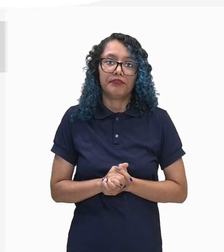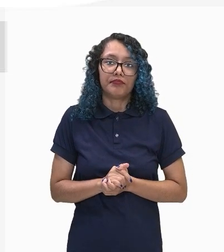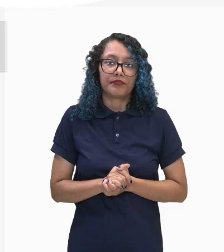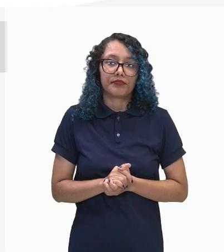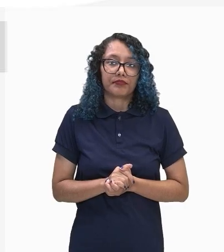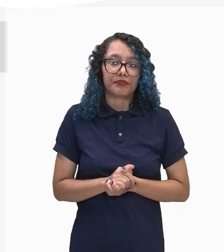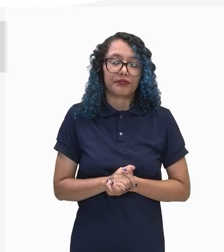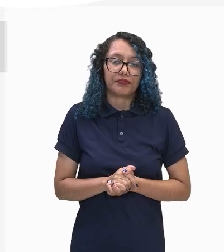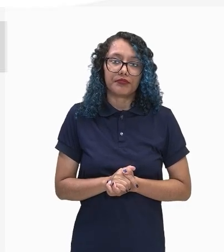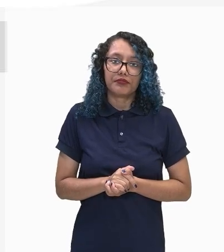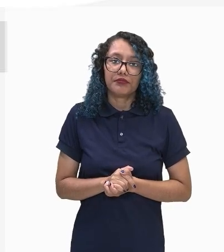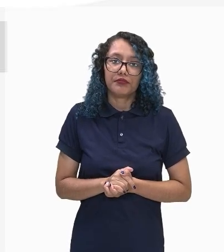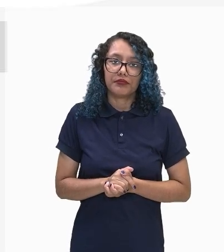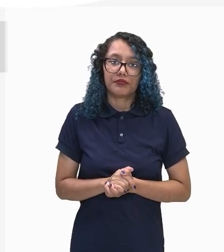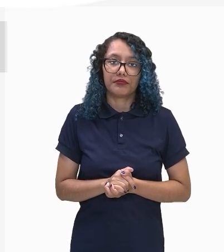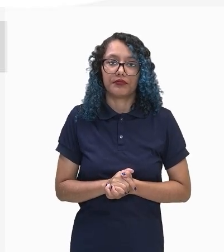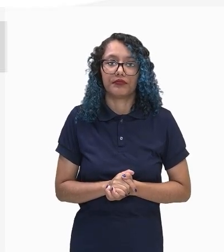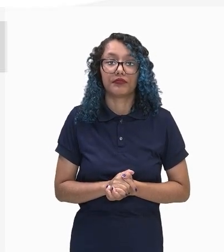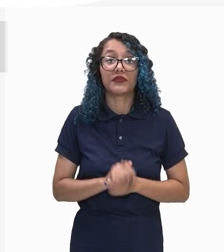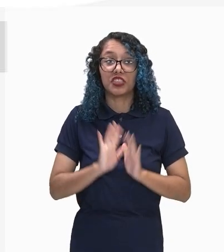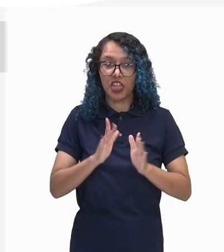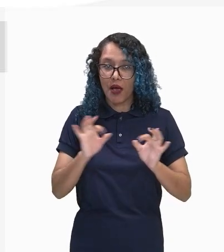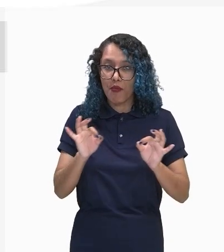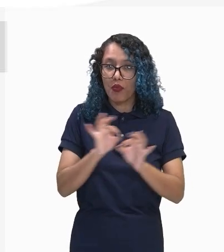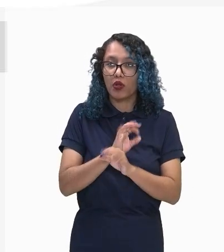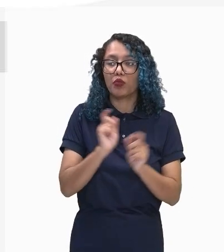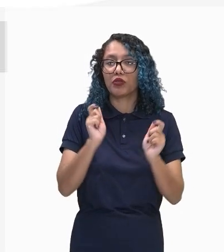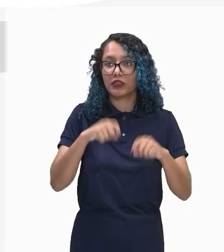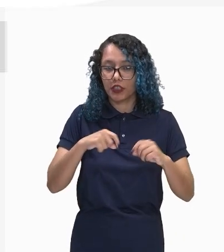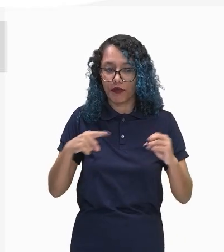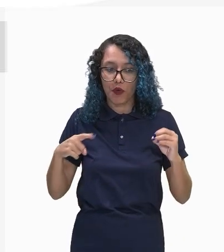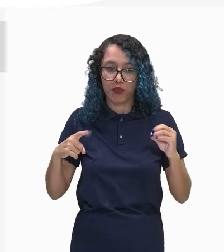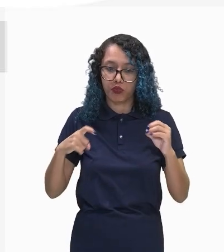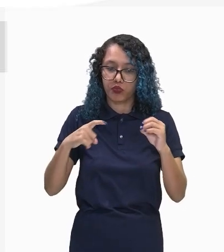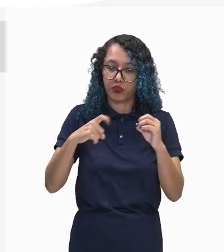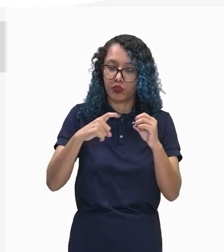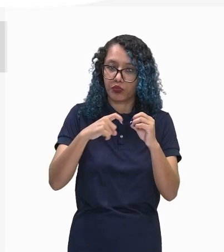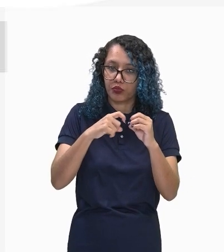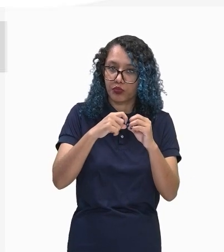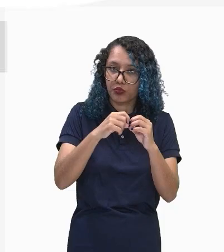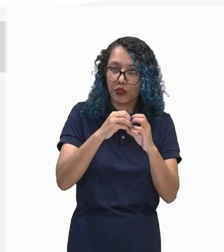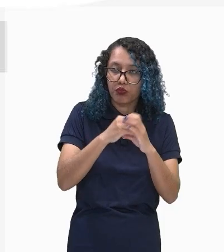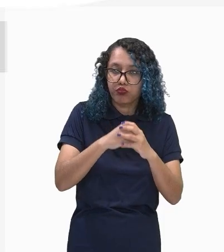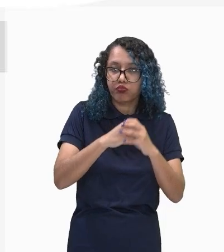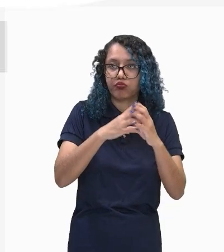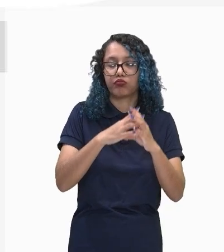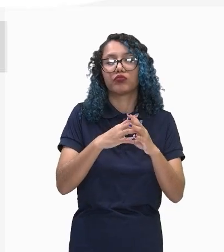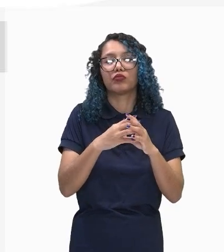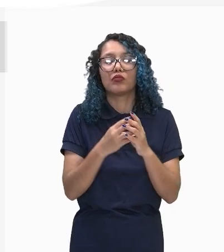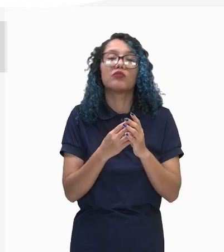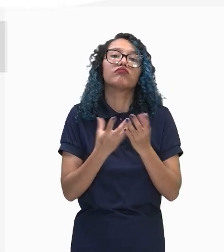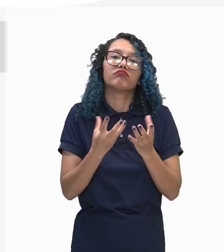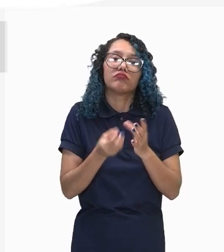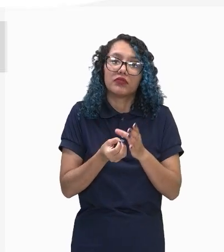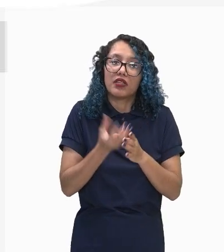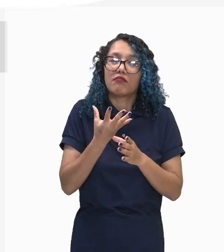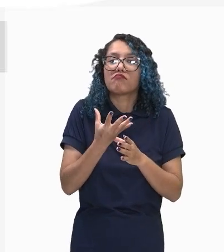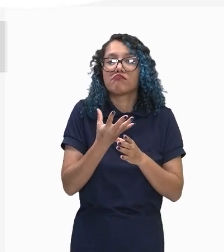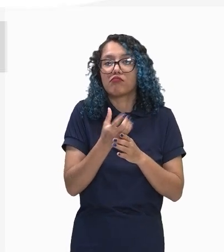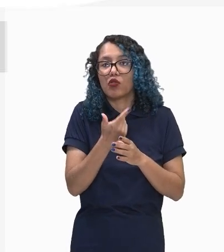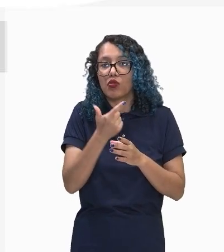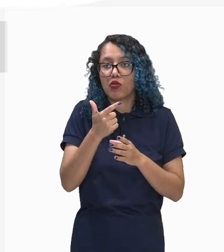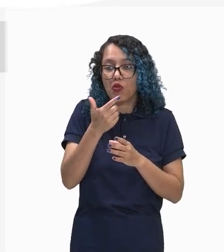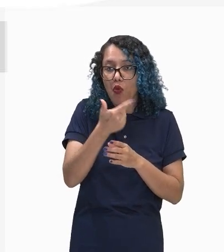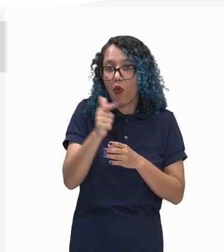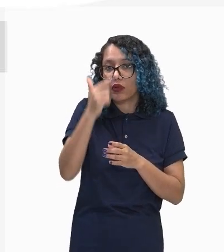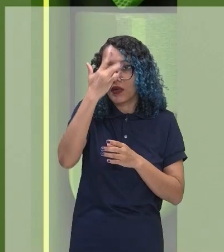tá? E aí eles vão estar aptos, né, a serem fecundados, a gerarem ali uma nova vida nessa ocasião, certo?